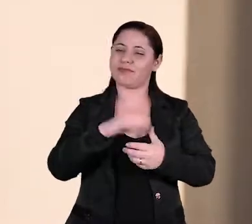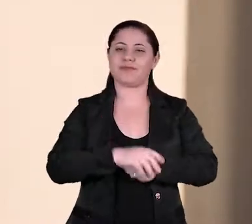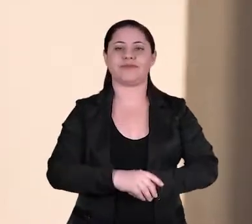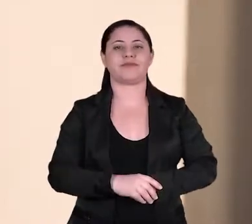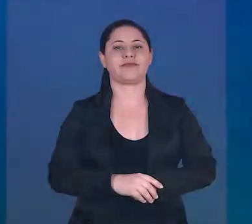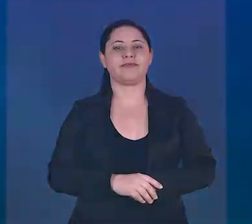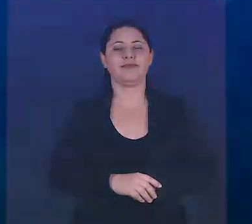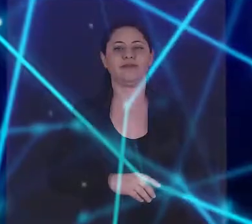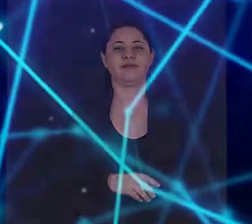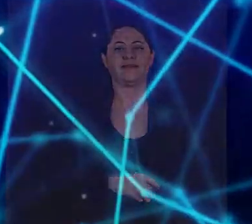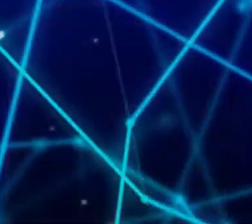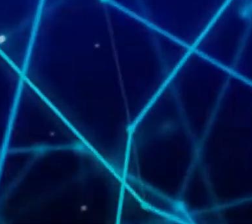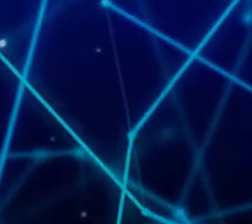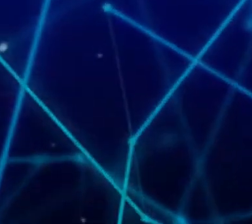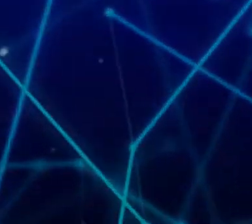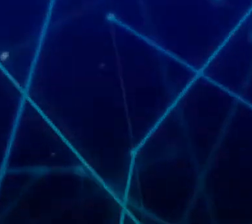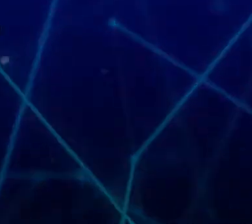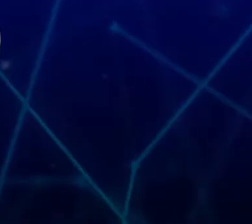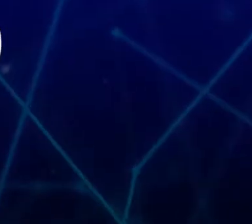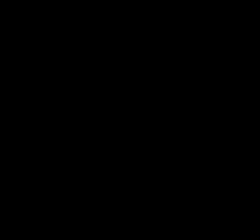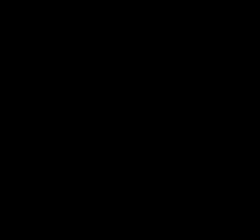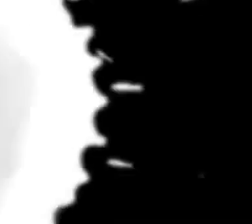saia daí.